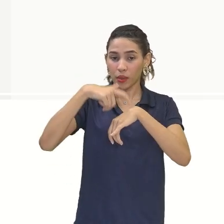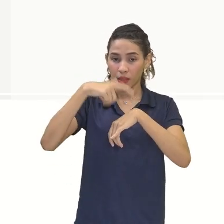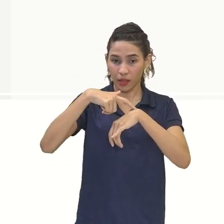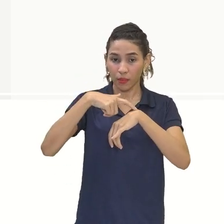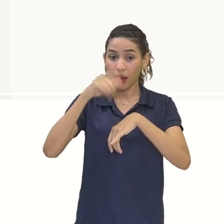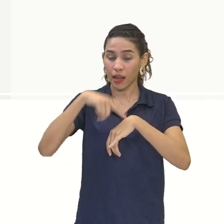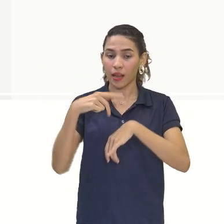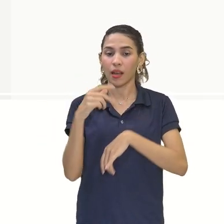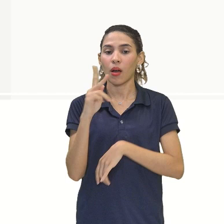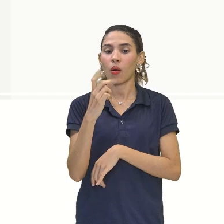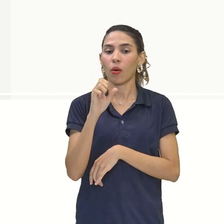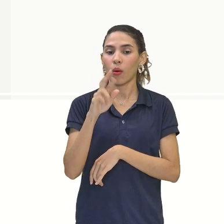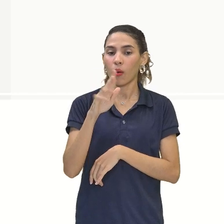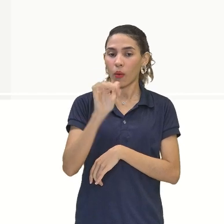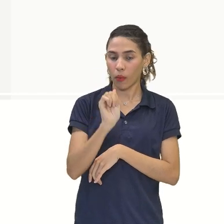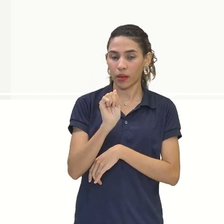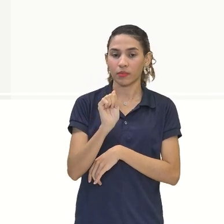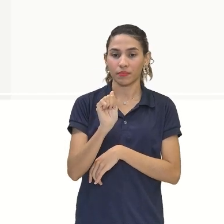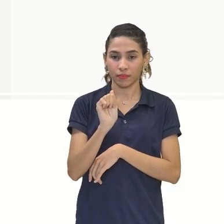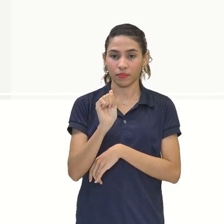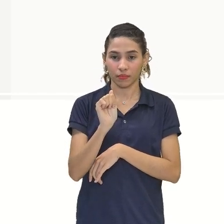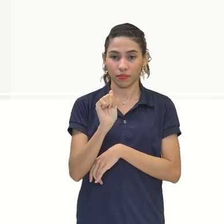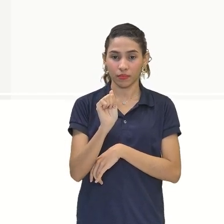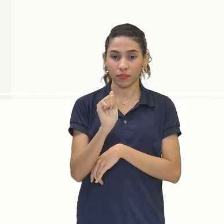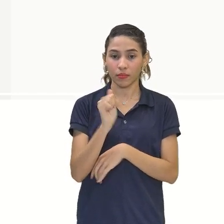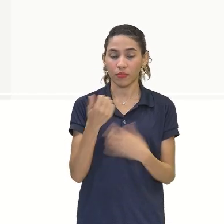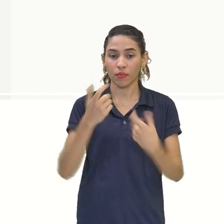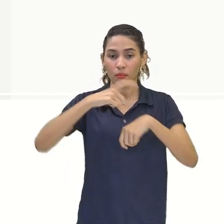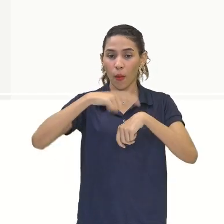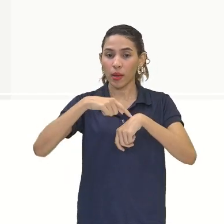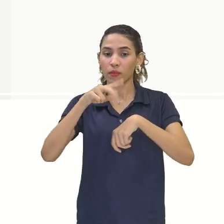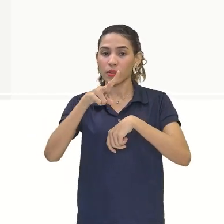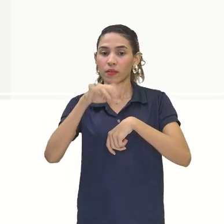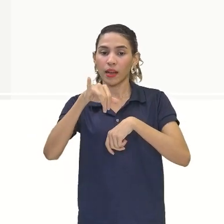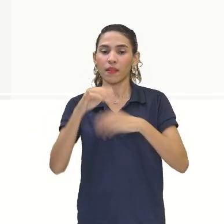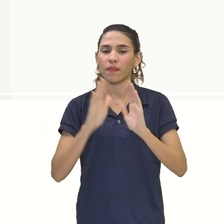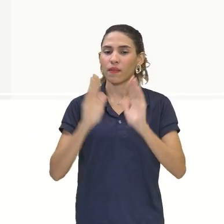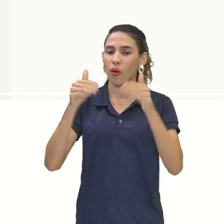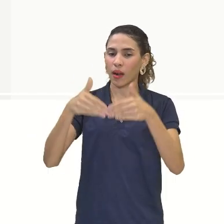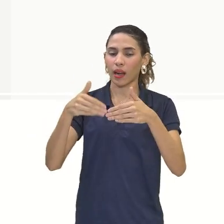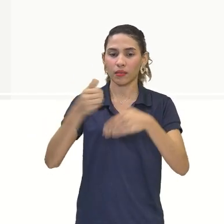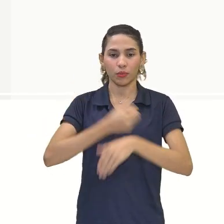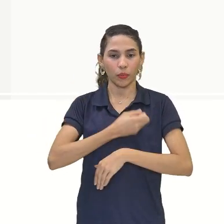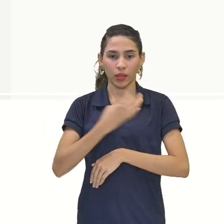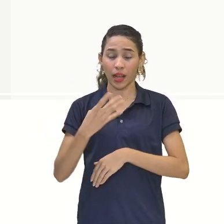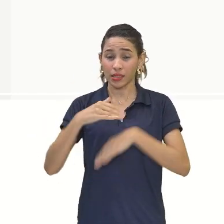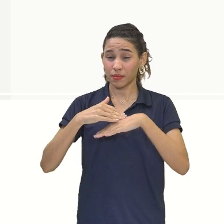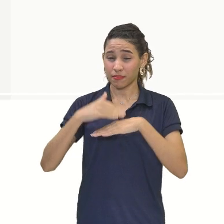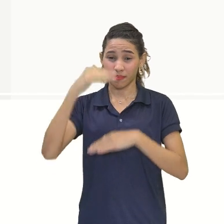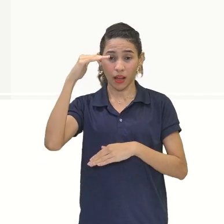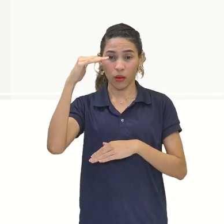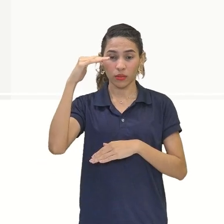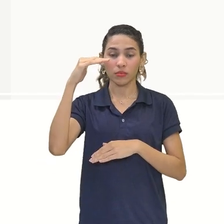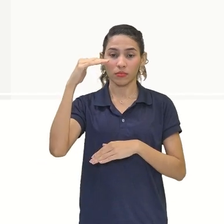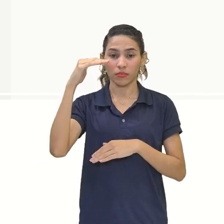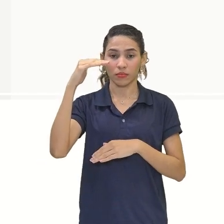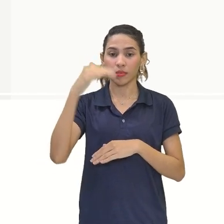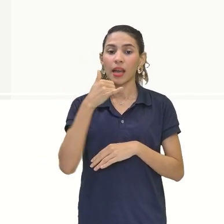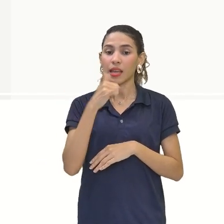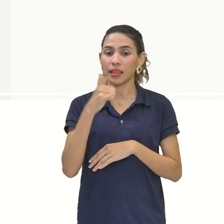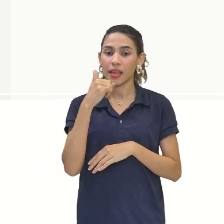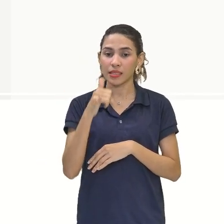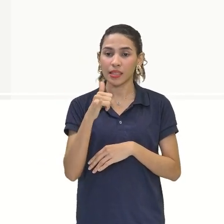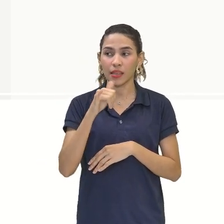hora. Como estamos trabalhando com energias muito altas, a energia elétrica, a